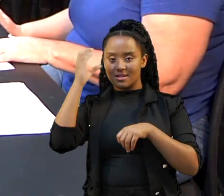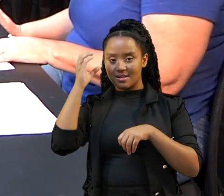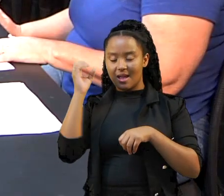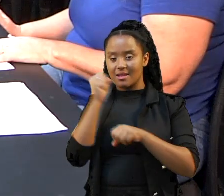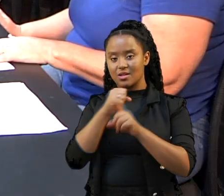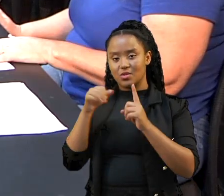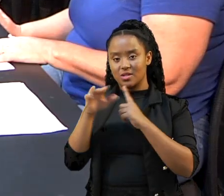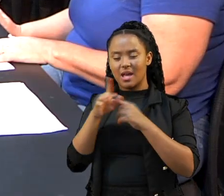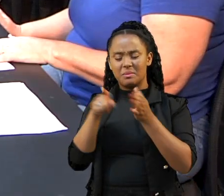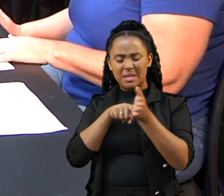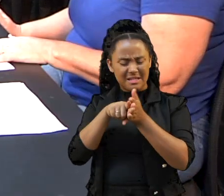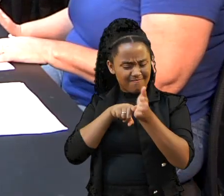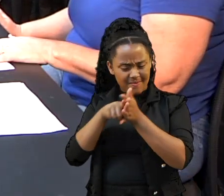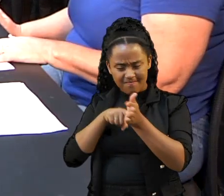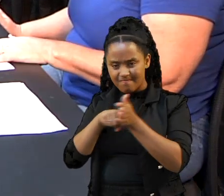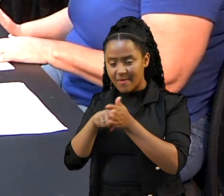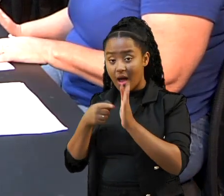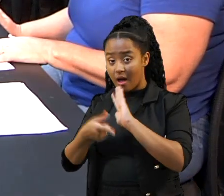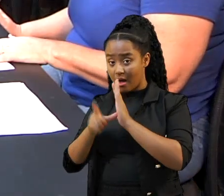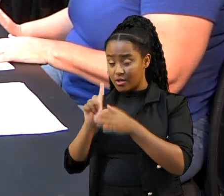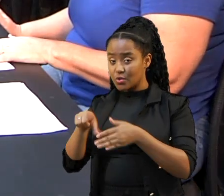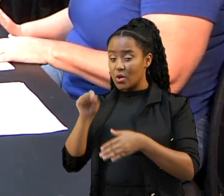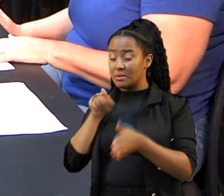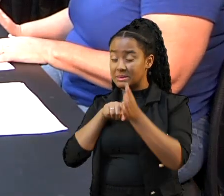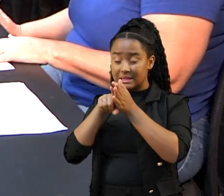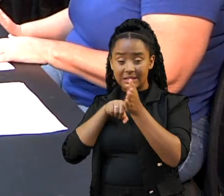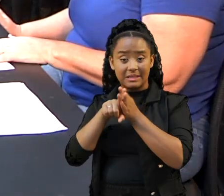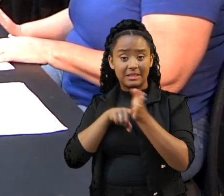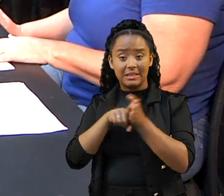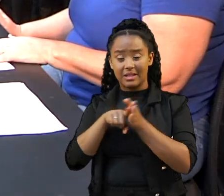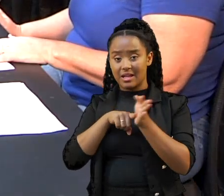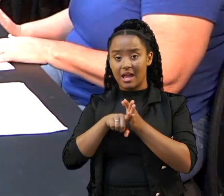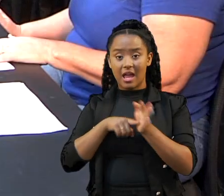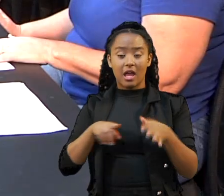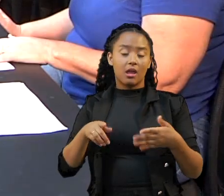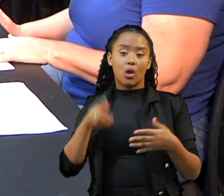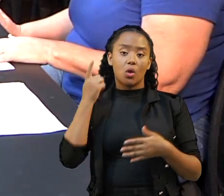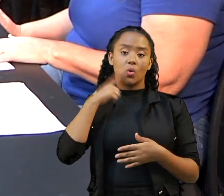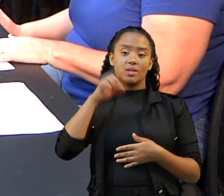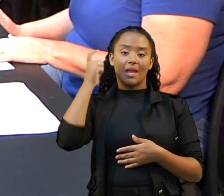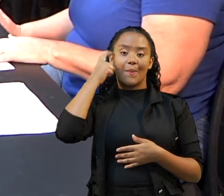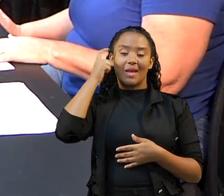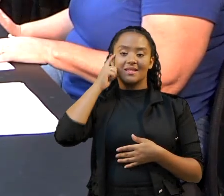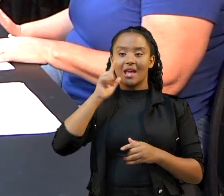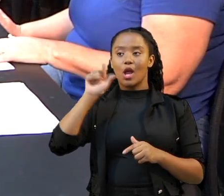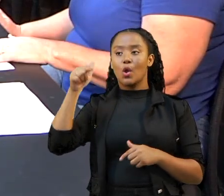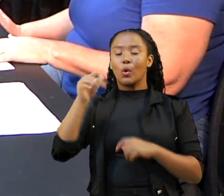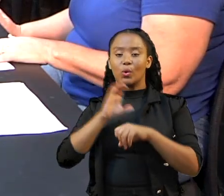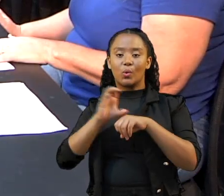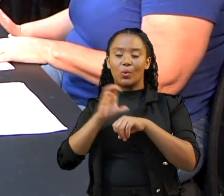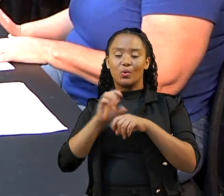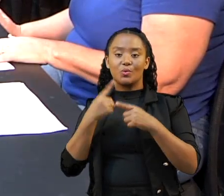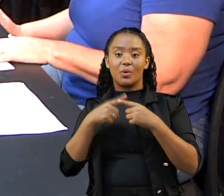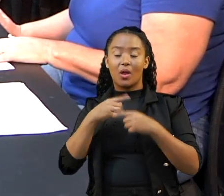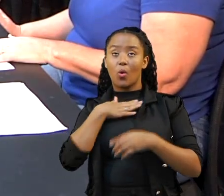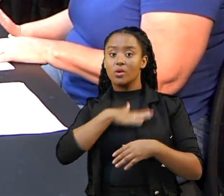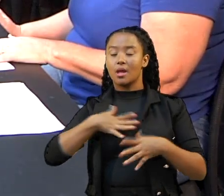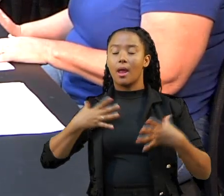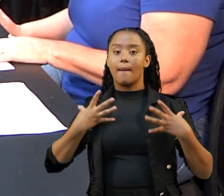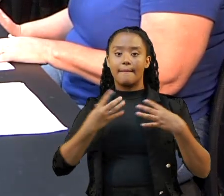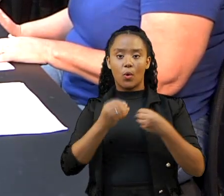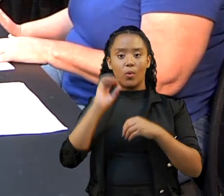pesquisando mesmo, antes de escolher. Tanto que eu não consegui pensar em outro curso, eu me identifiquei realmente com ele, era uma coisa que eu queria